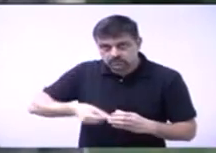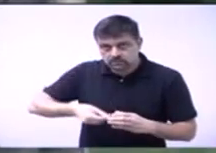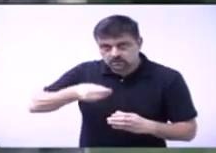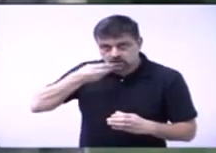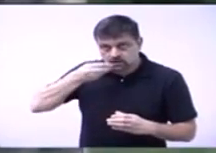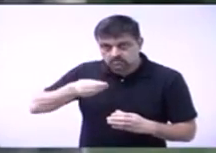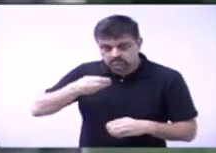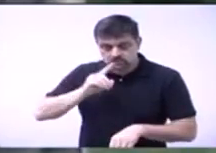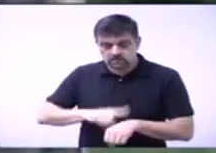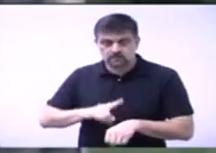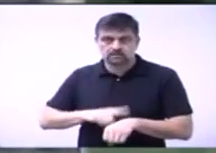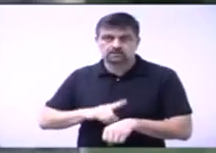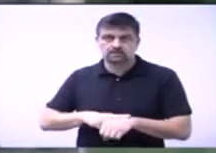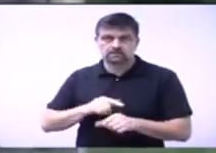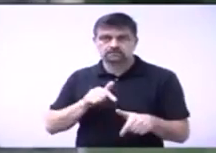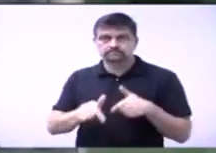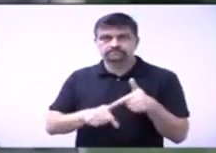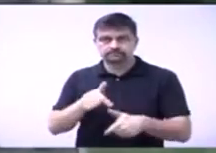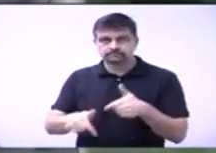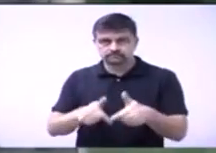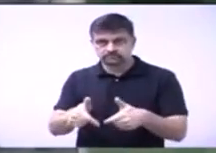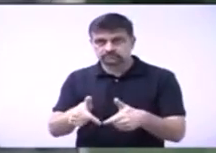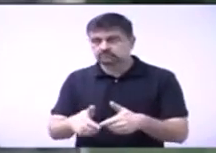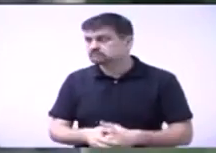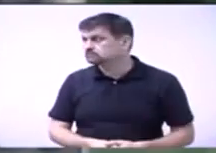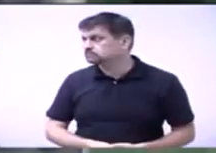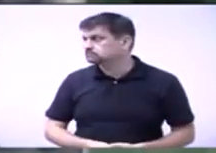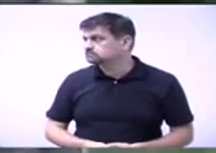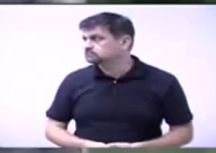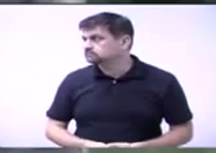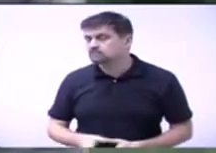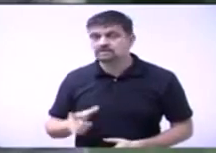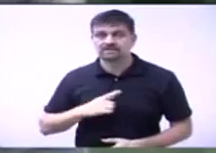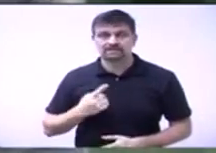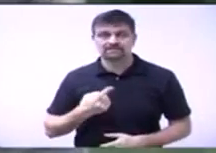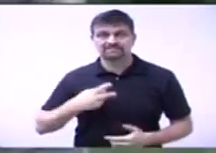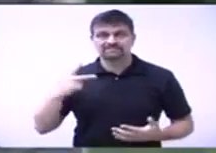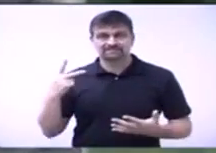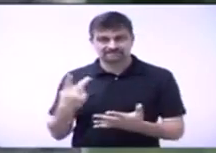trabalho. E eu acho que há um equívoco aí,